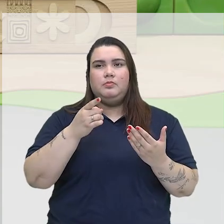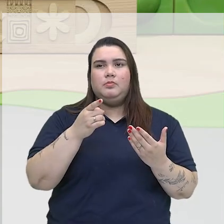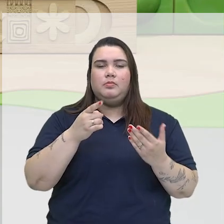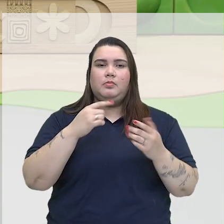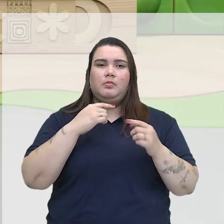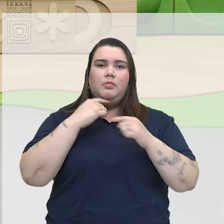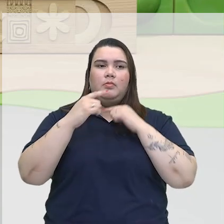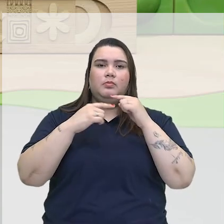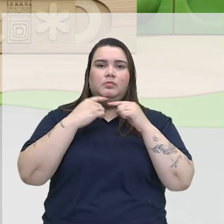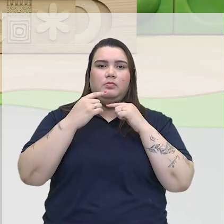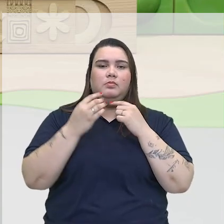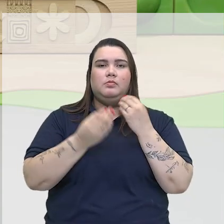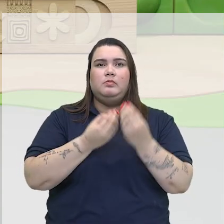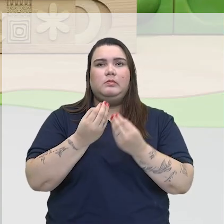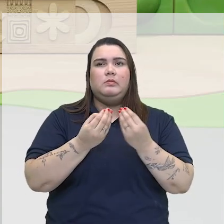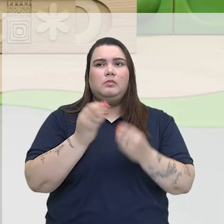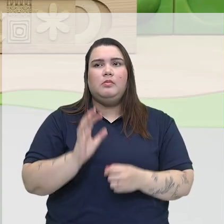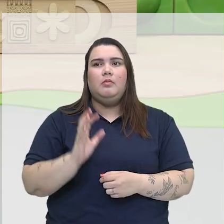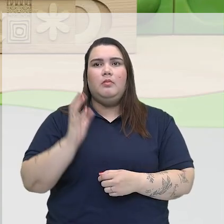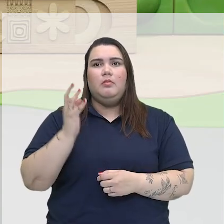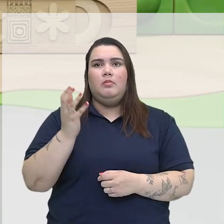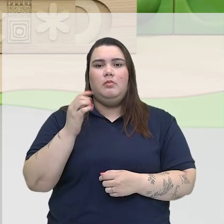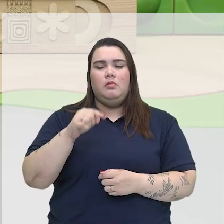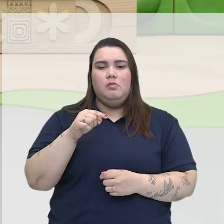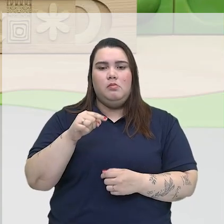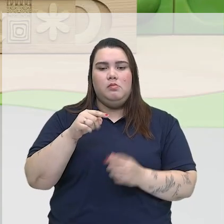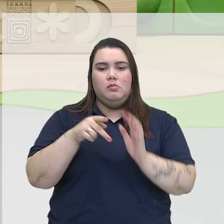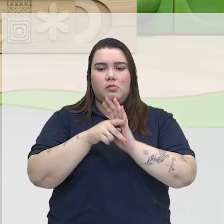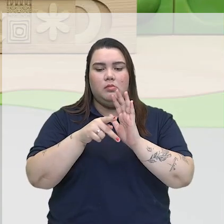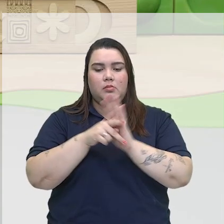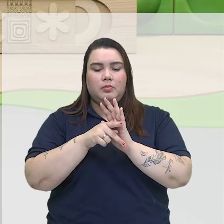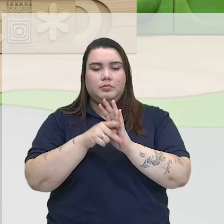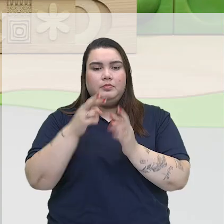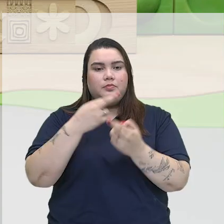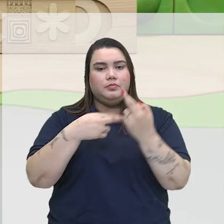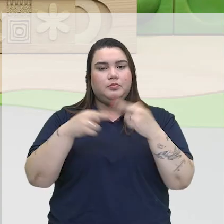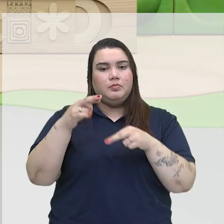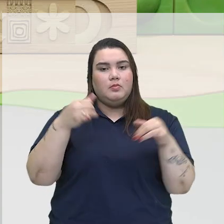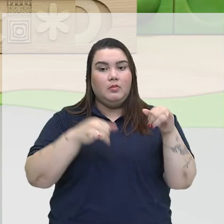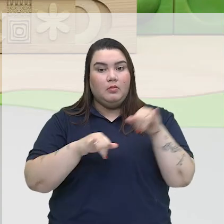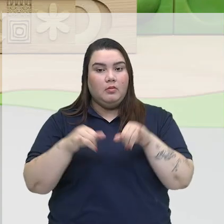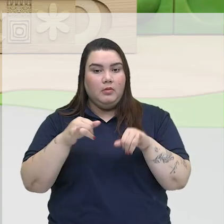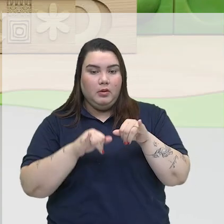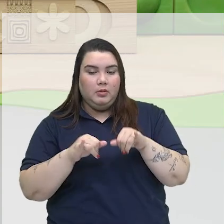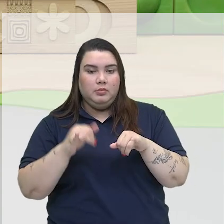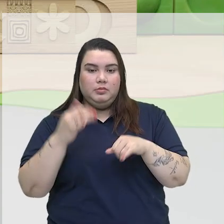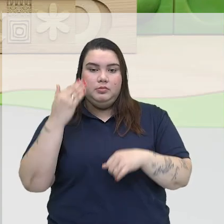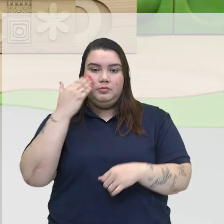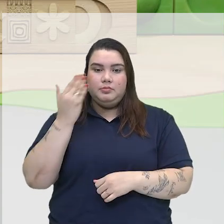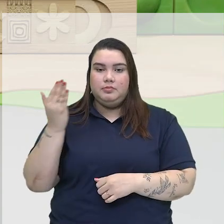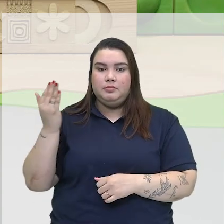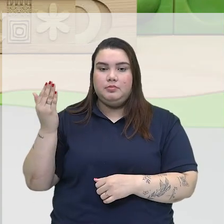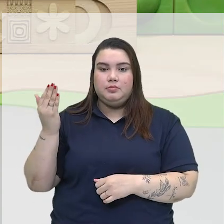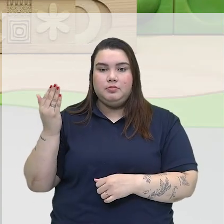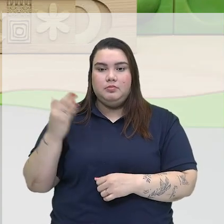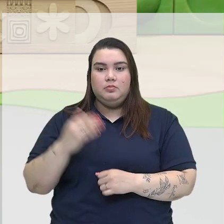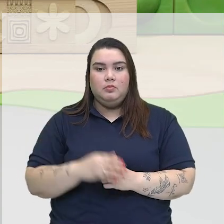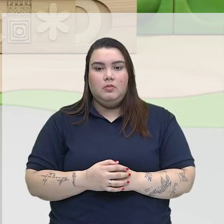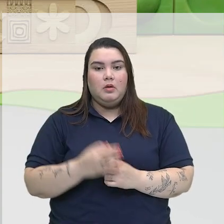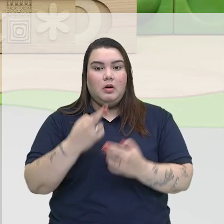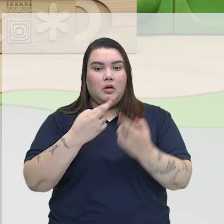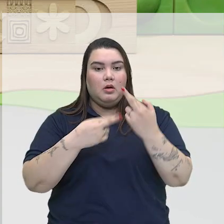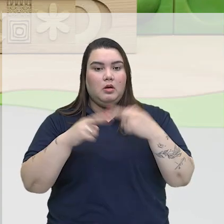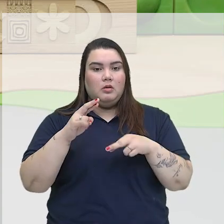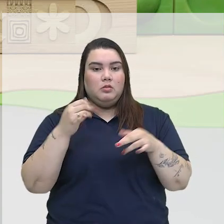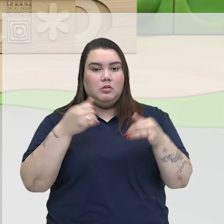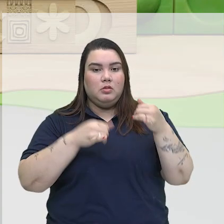perguntando, quando ocorre uma reação química, professora? Vamos observar aqui. A reação